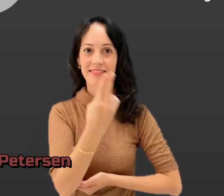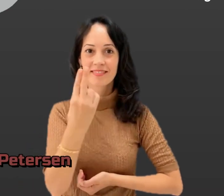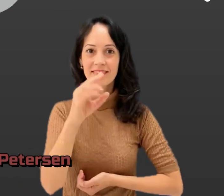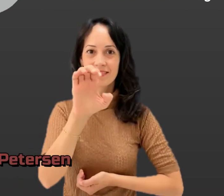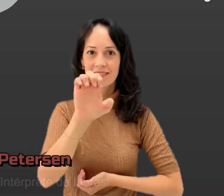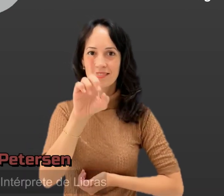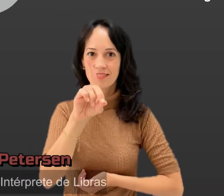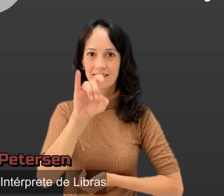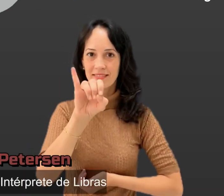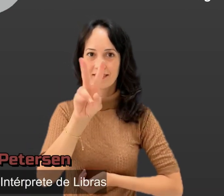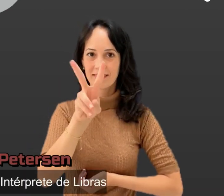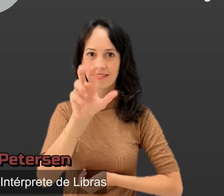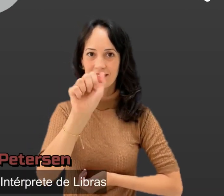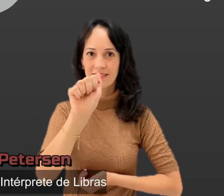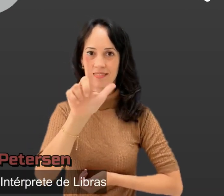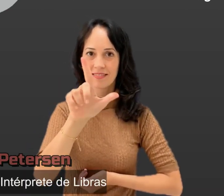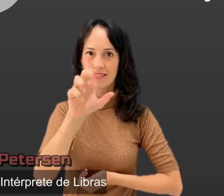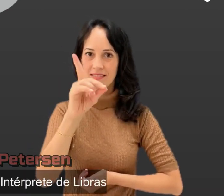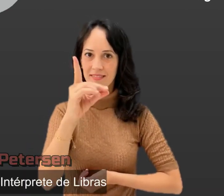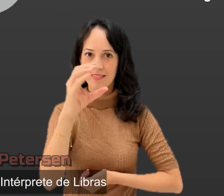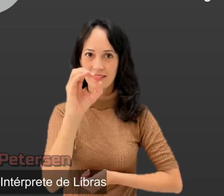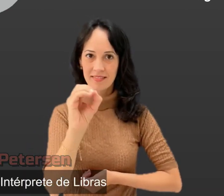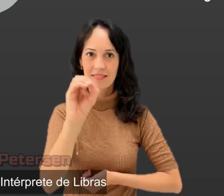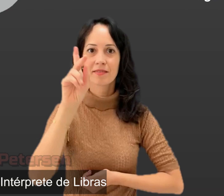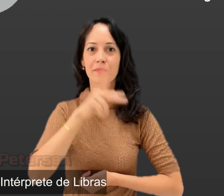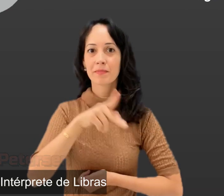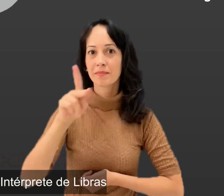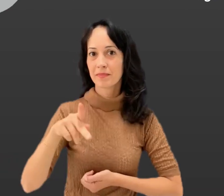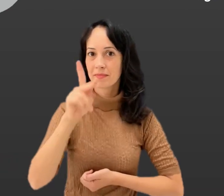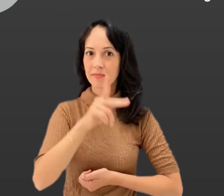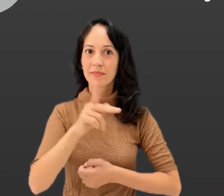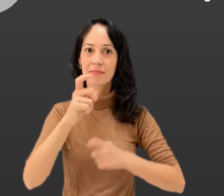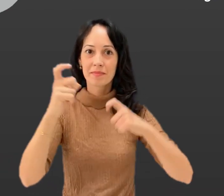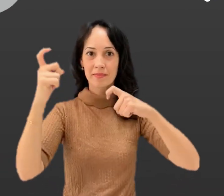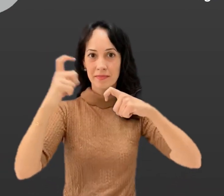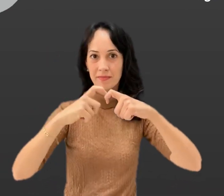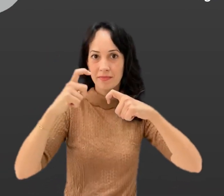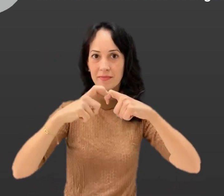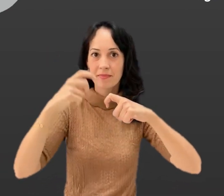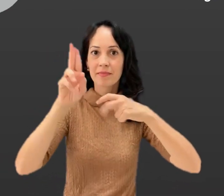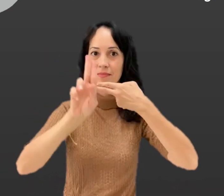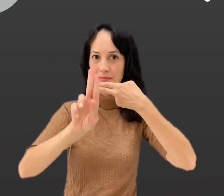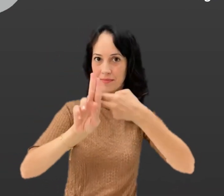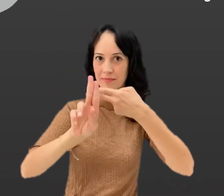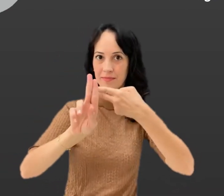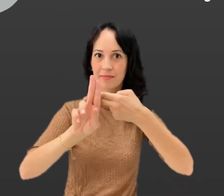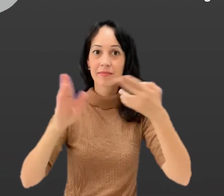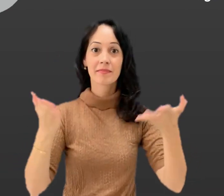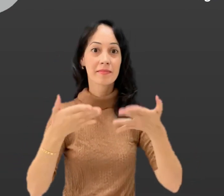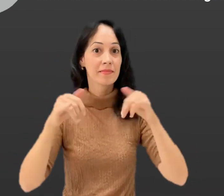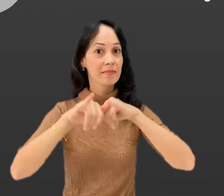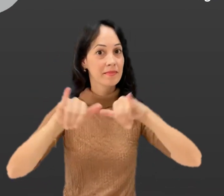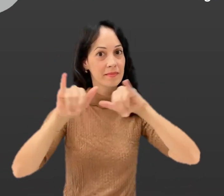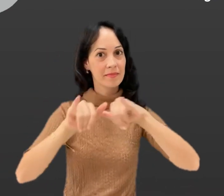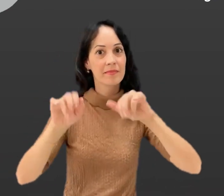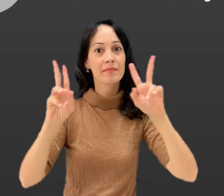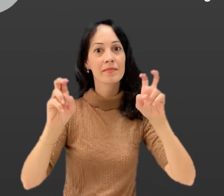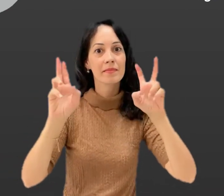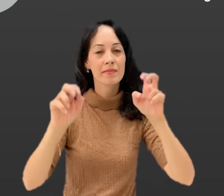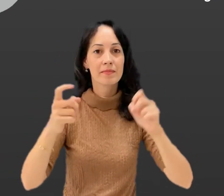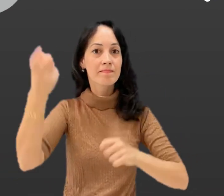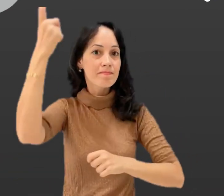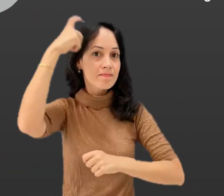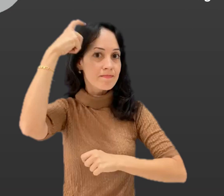Olá, meu nome é Edvaldo Cardoso, professor da Faculdade de Medicina da UNIFAL. Vamos falar um pouco sobre